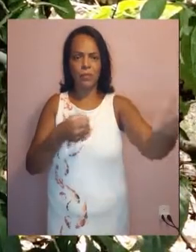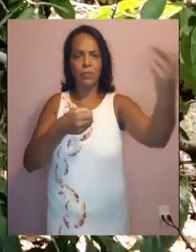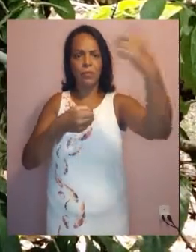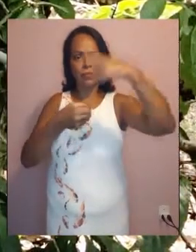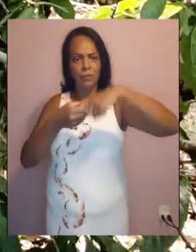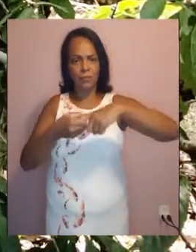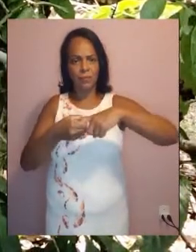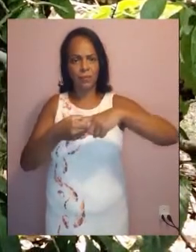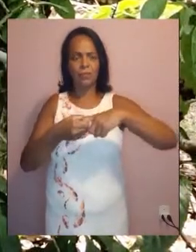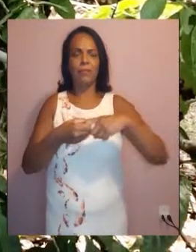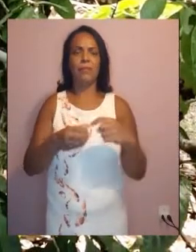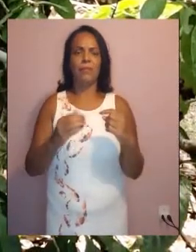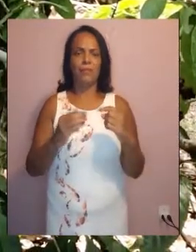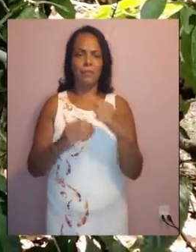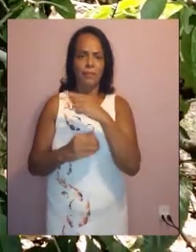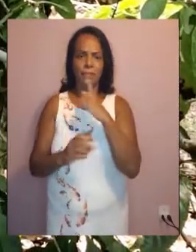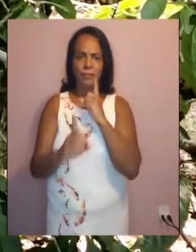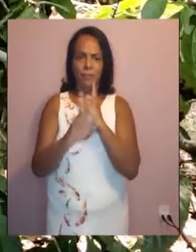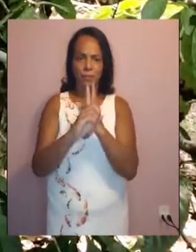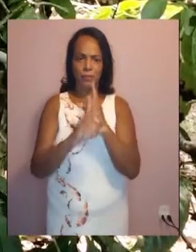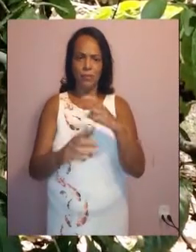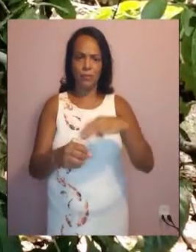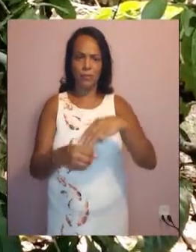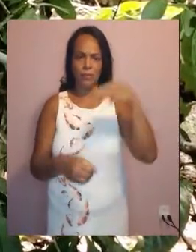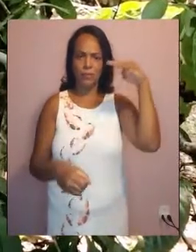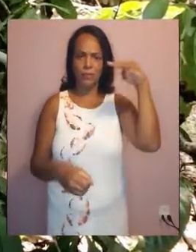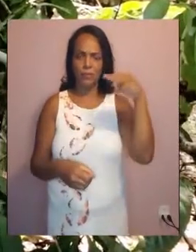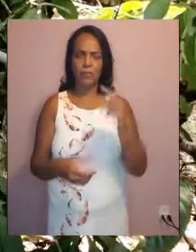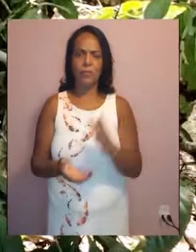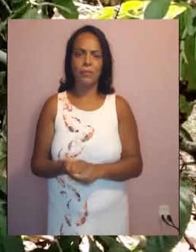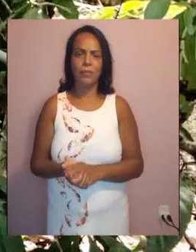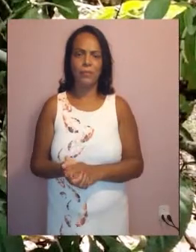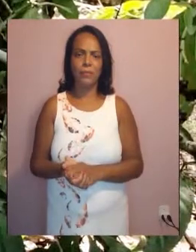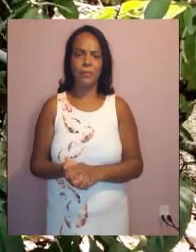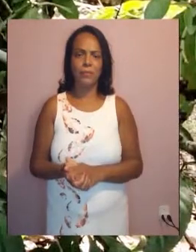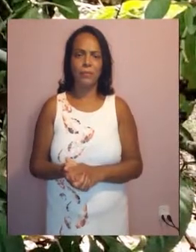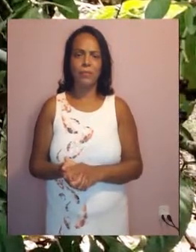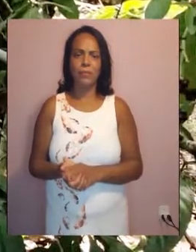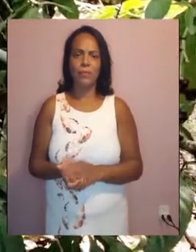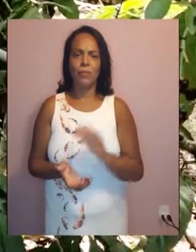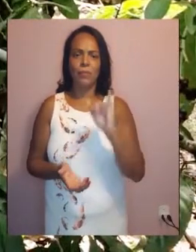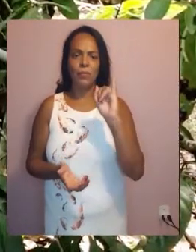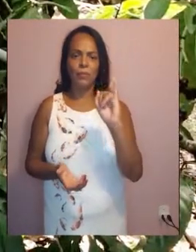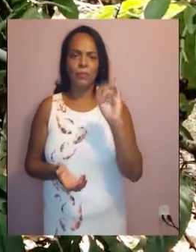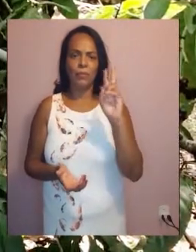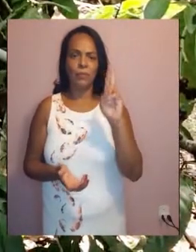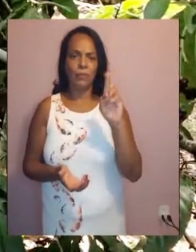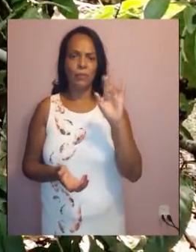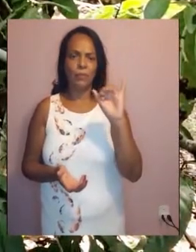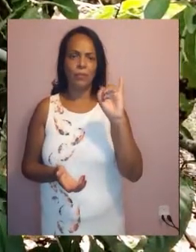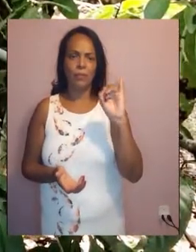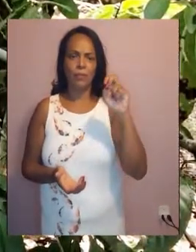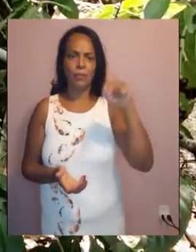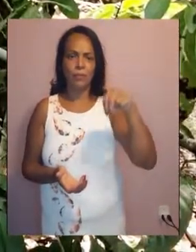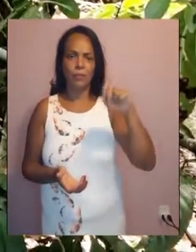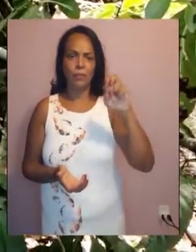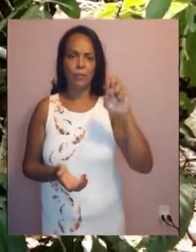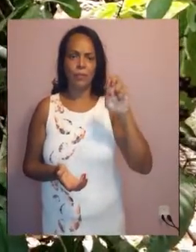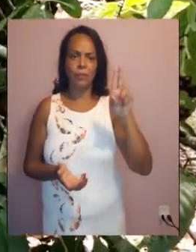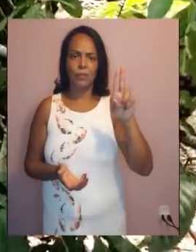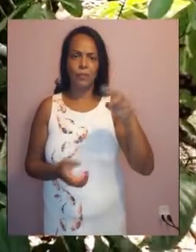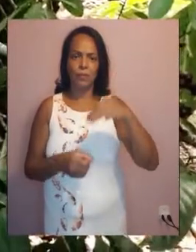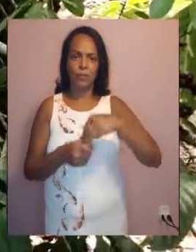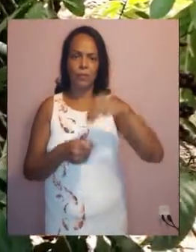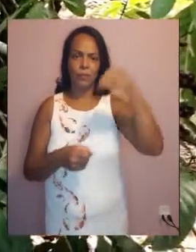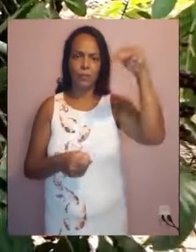cortando a sua seringueira, né, exercendo as suas atividades e coisa e tal, né. Mas